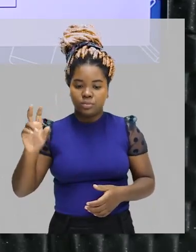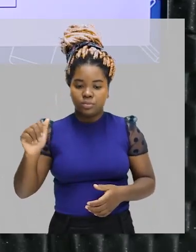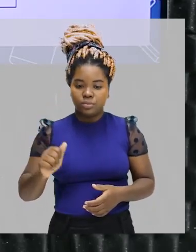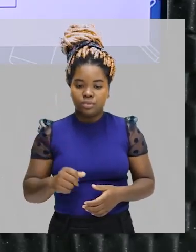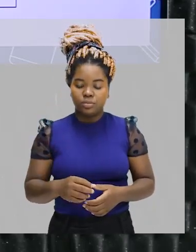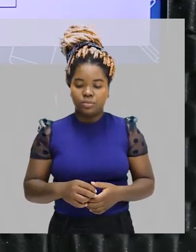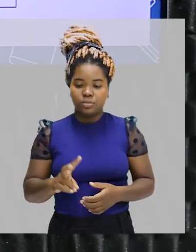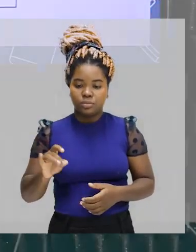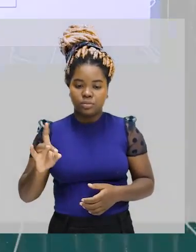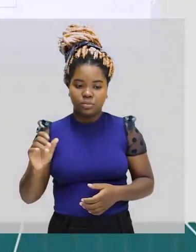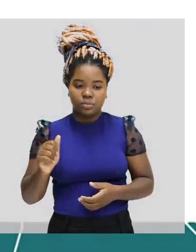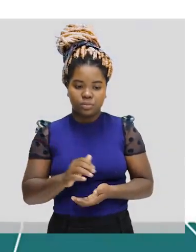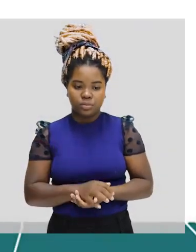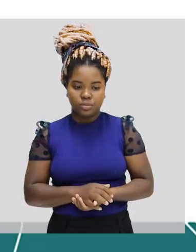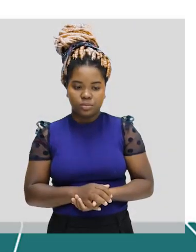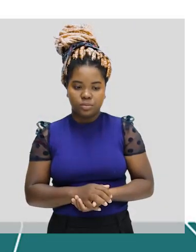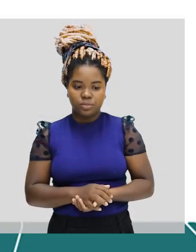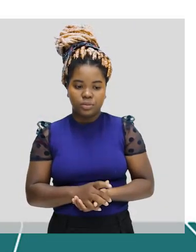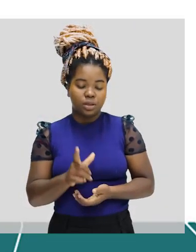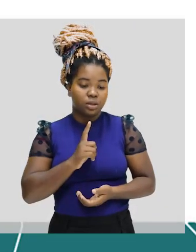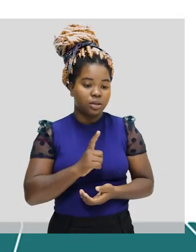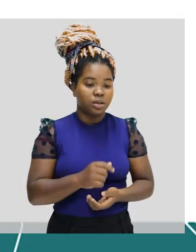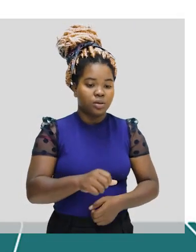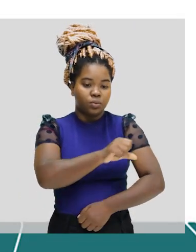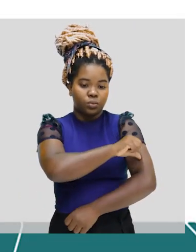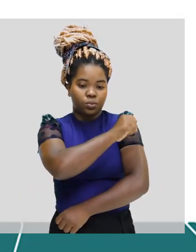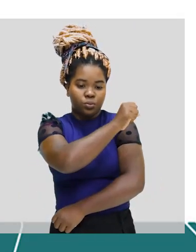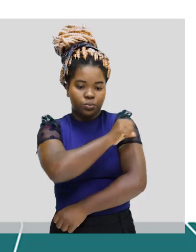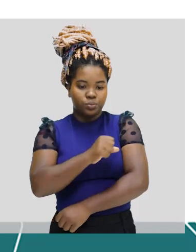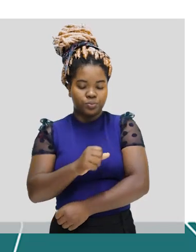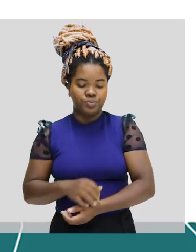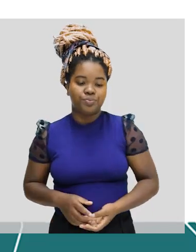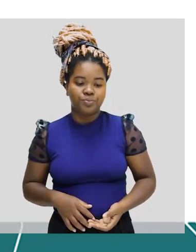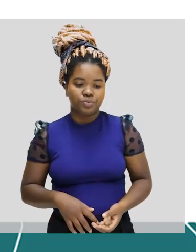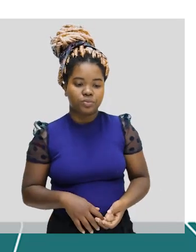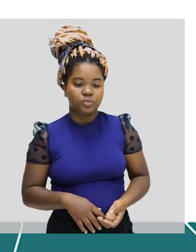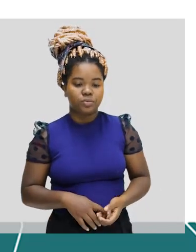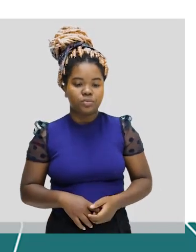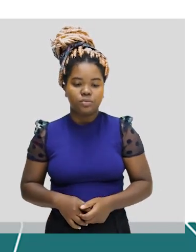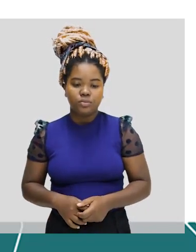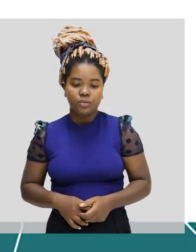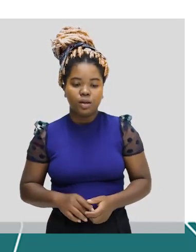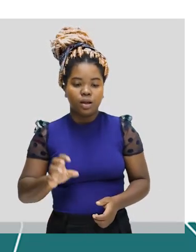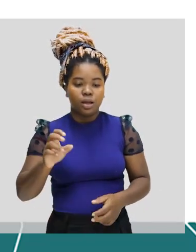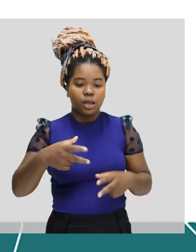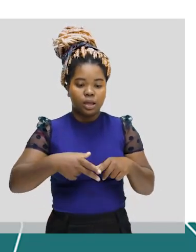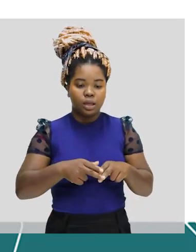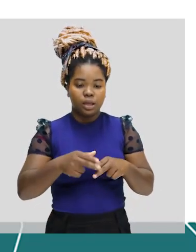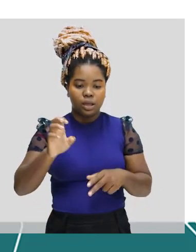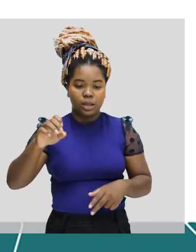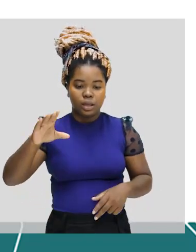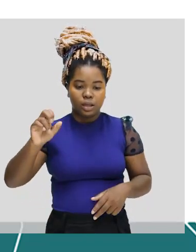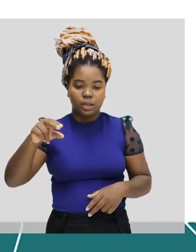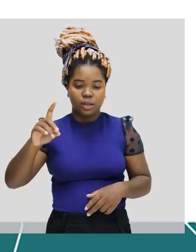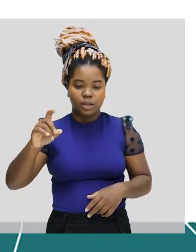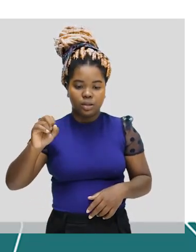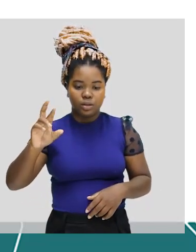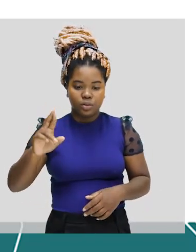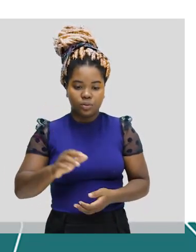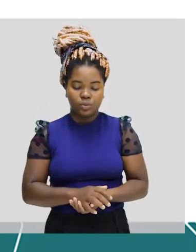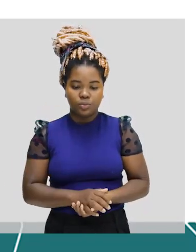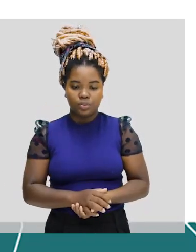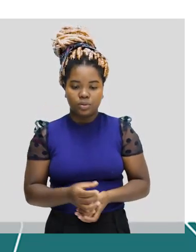salva-vidas. Nurse, enfermeiro ou enfermeira. Plumber, encanador.